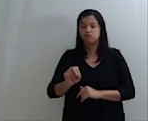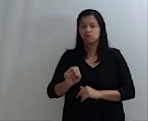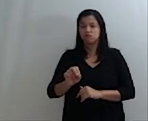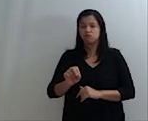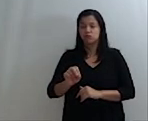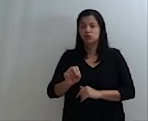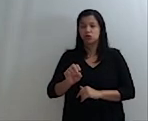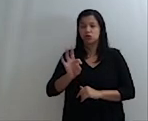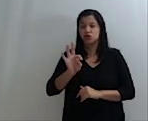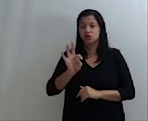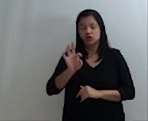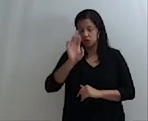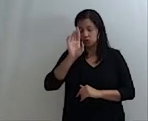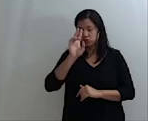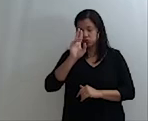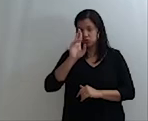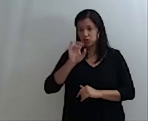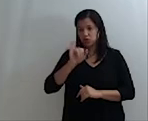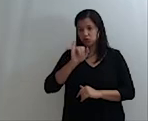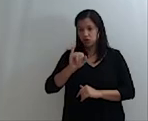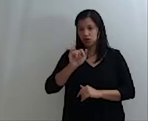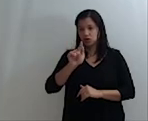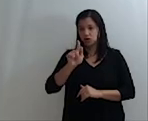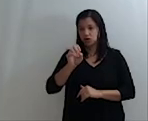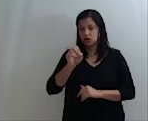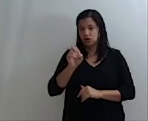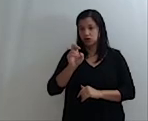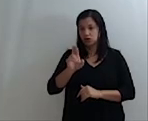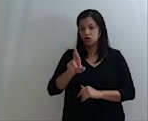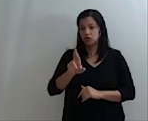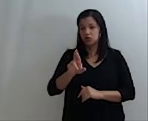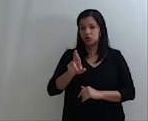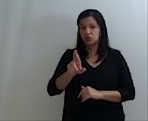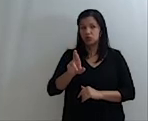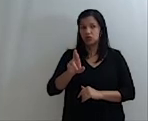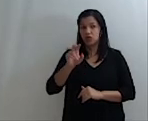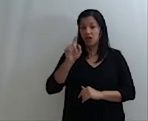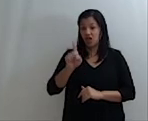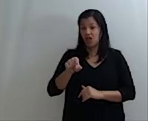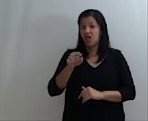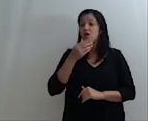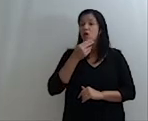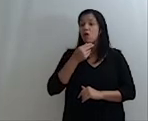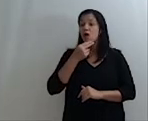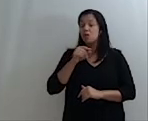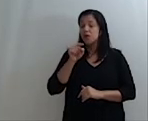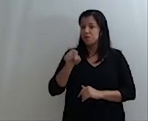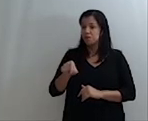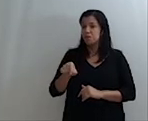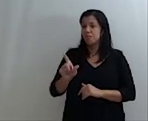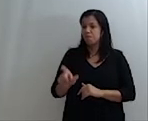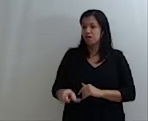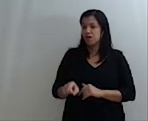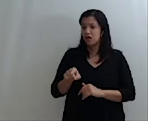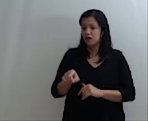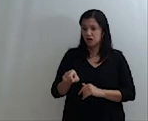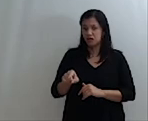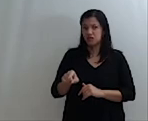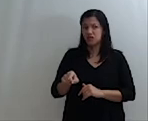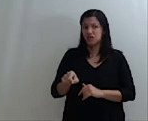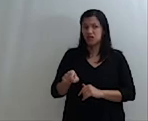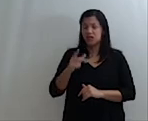Tiago não desculpe Igor tartari fácio em relação a ele é ainda